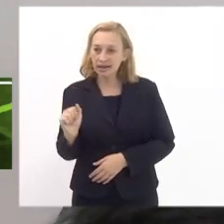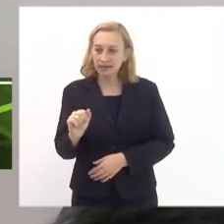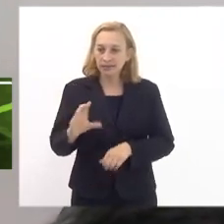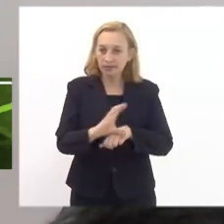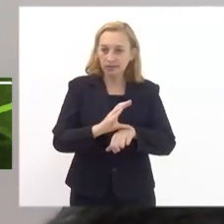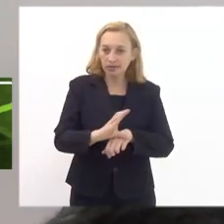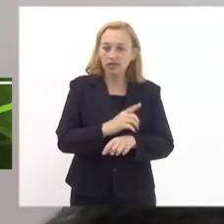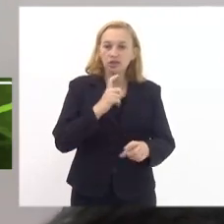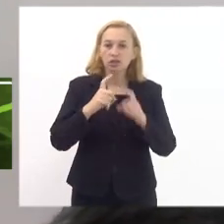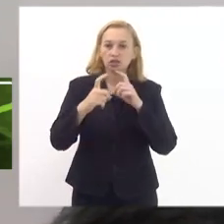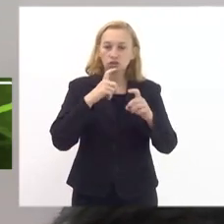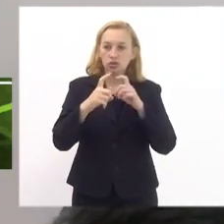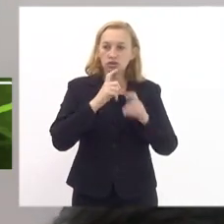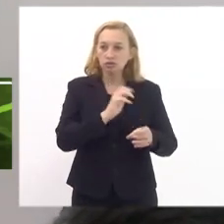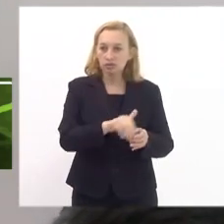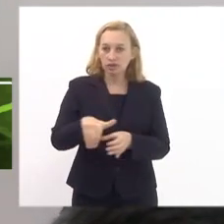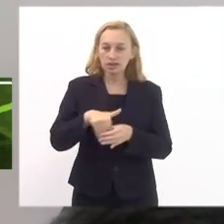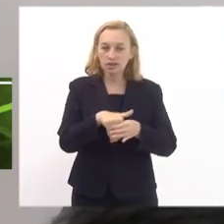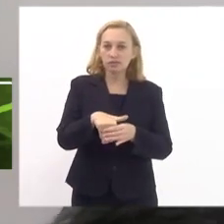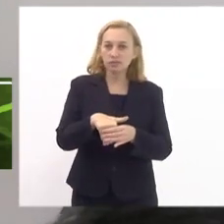constitucionalidade. Em discussão e em votação.